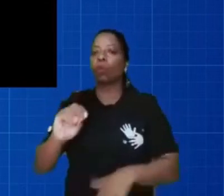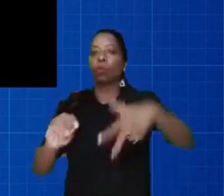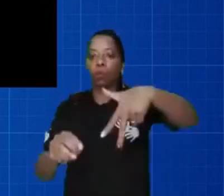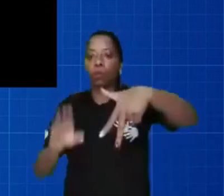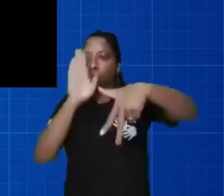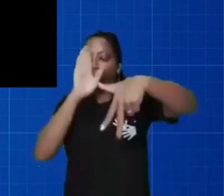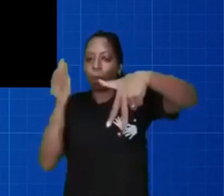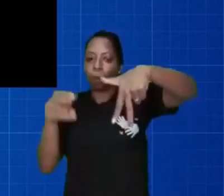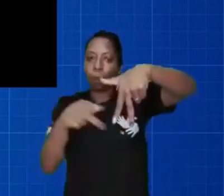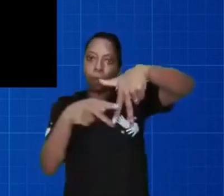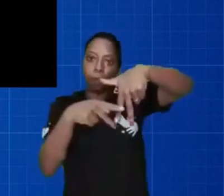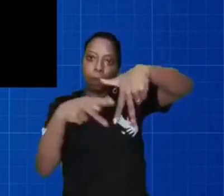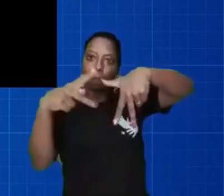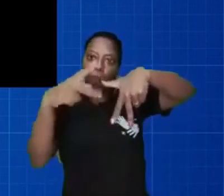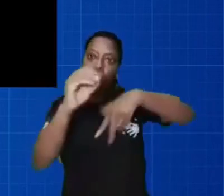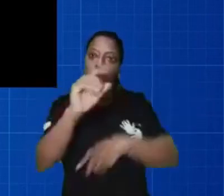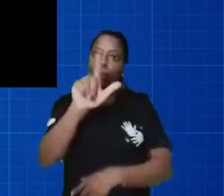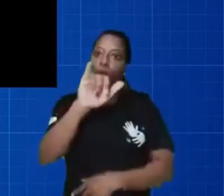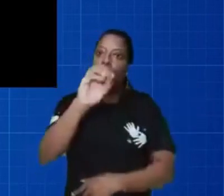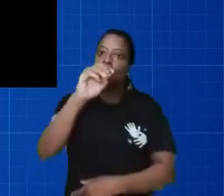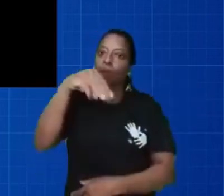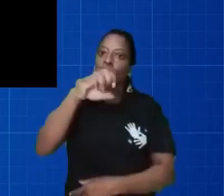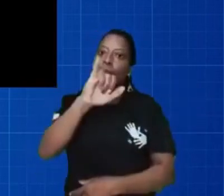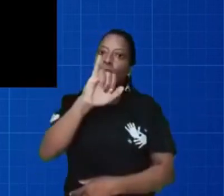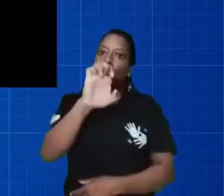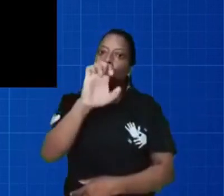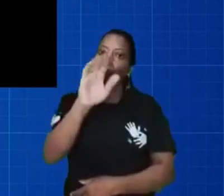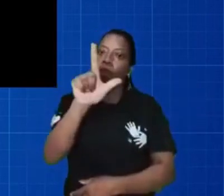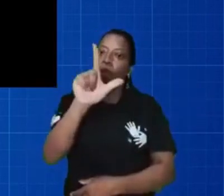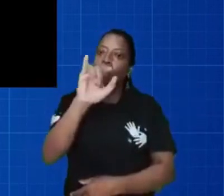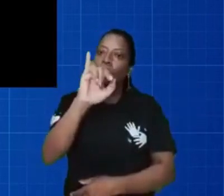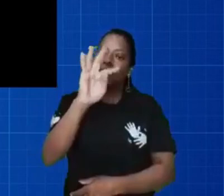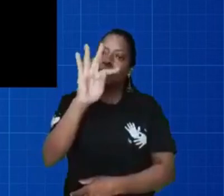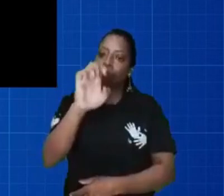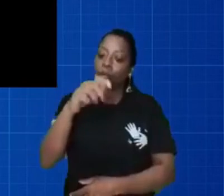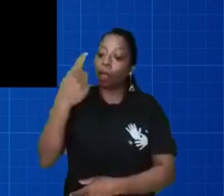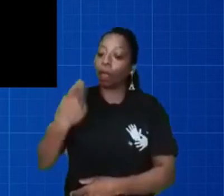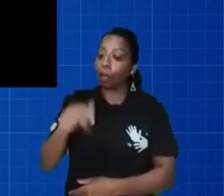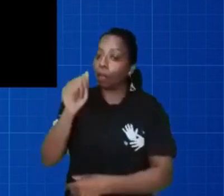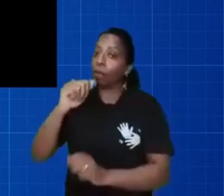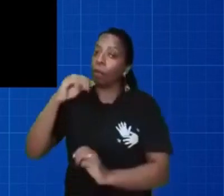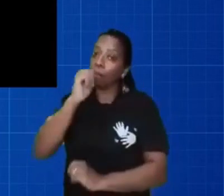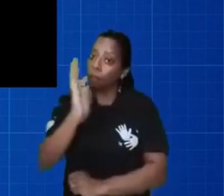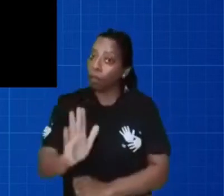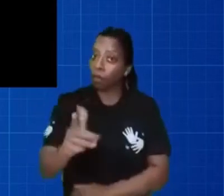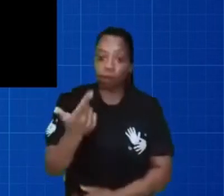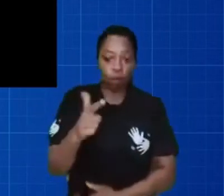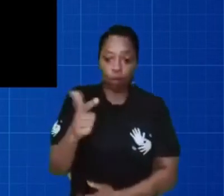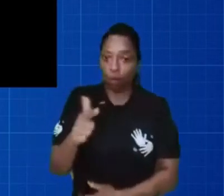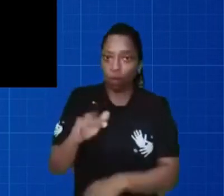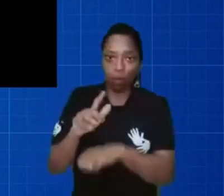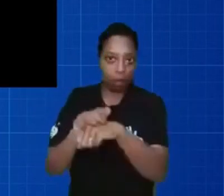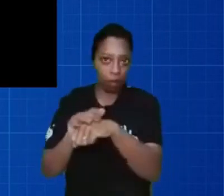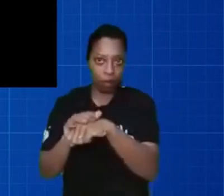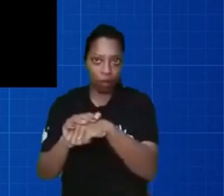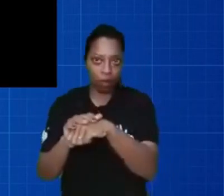tínhamos recebido o certificado de erradicação dessa doença no Brasil em 2016. Porém, em 2019, foi